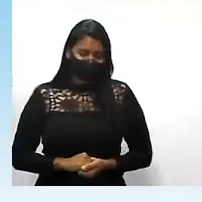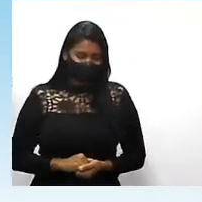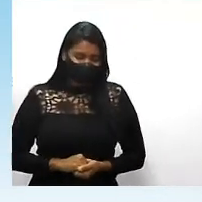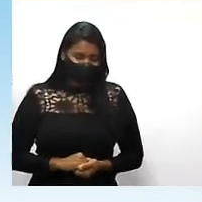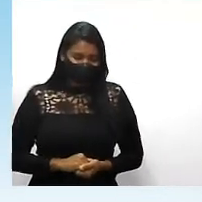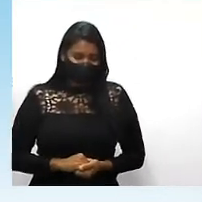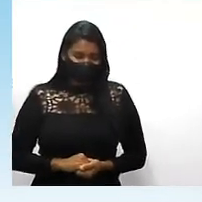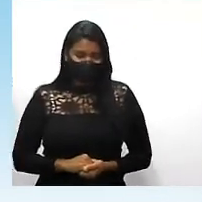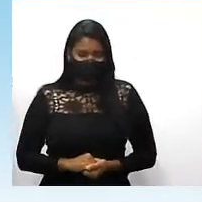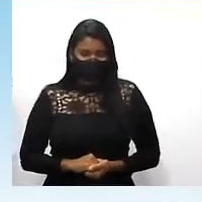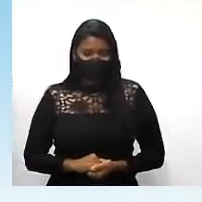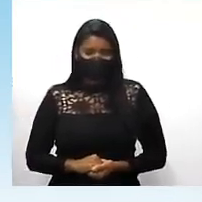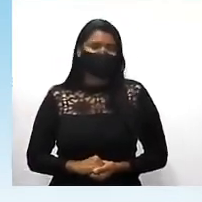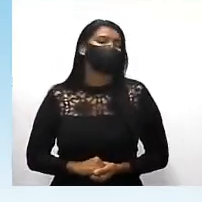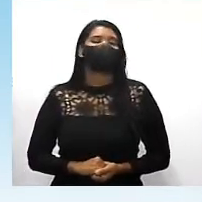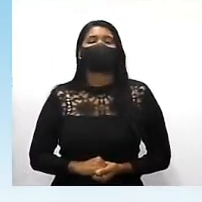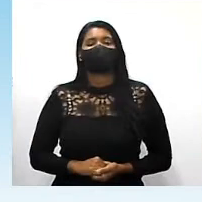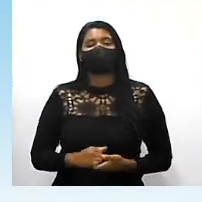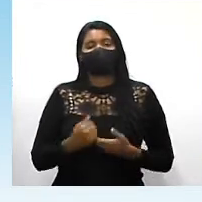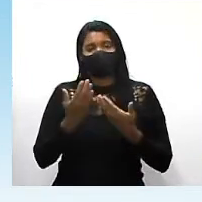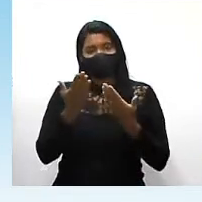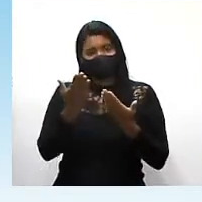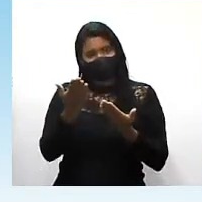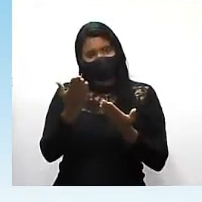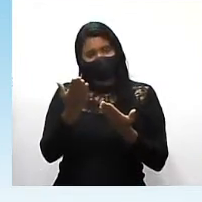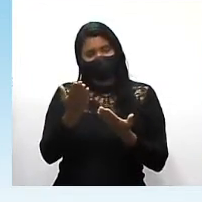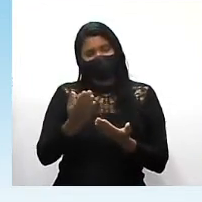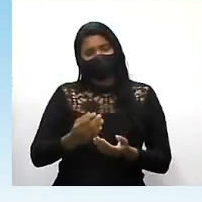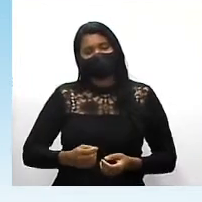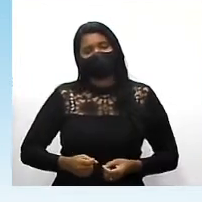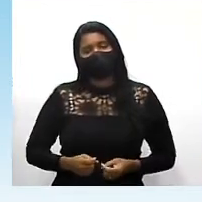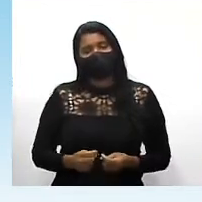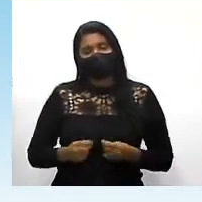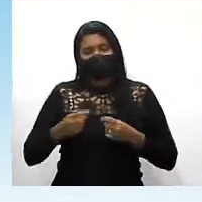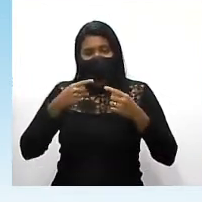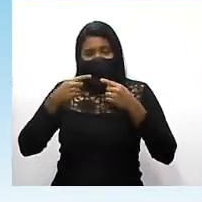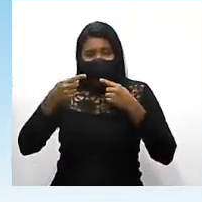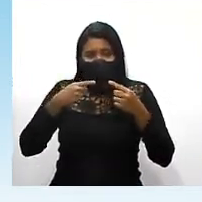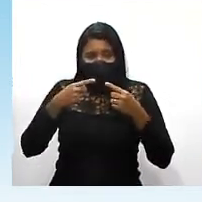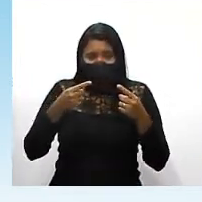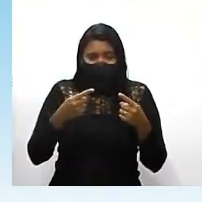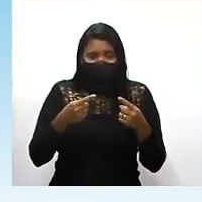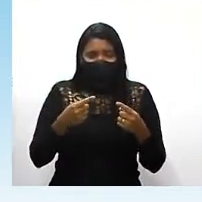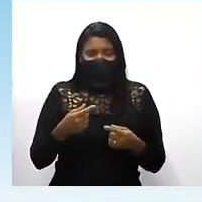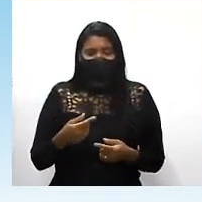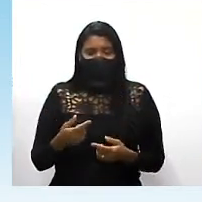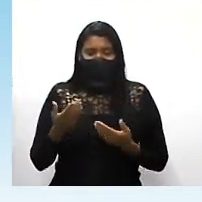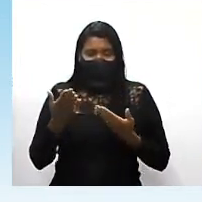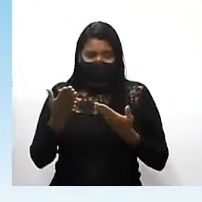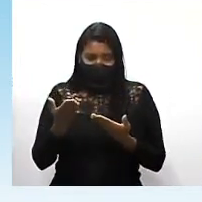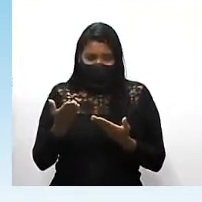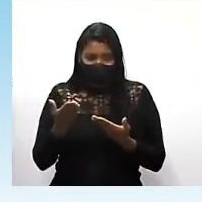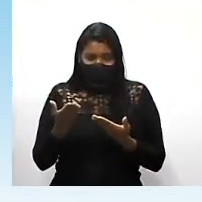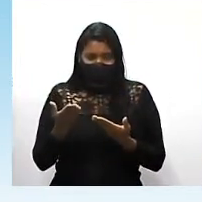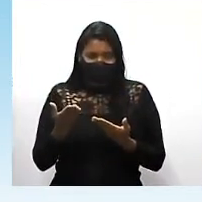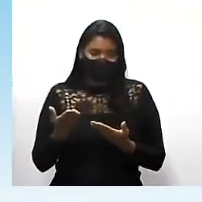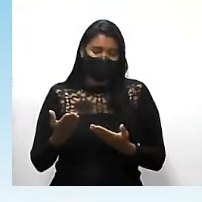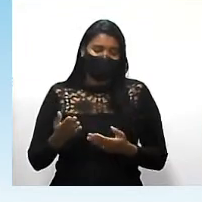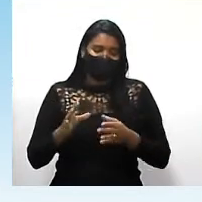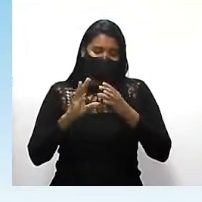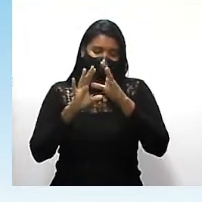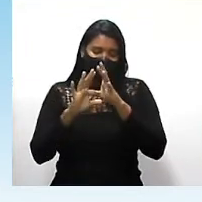vejam que o que eu quero levantar aqui para vocês é uma discussão muito acirrada, que é em relação a